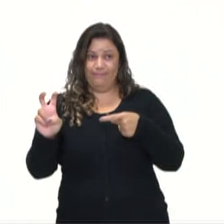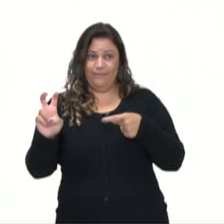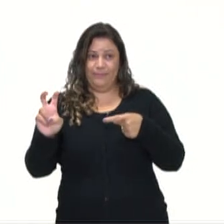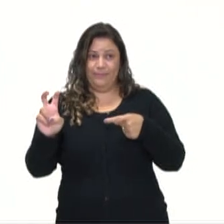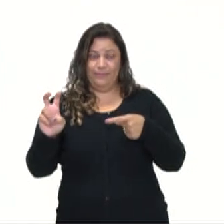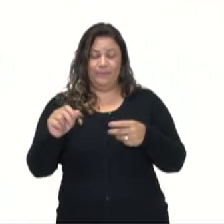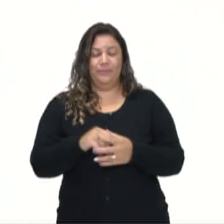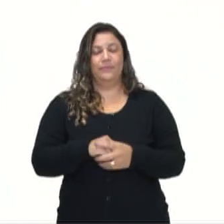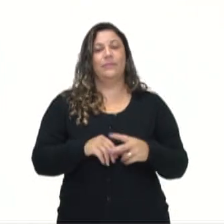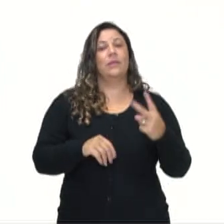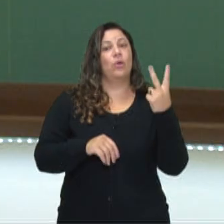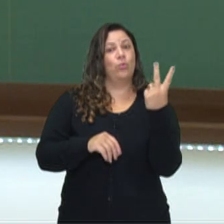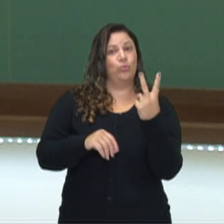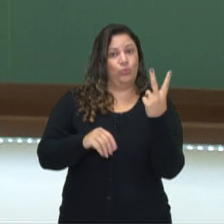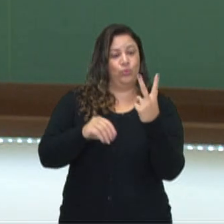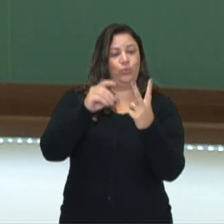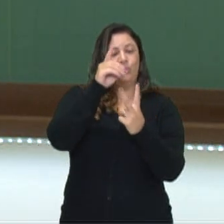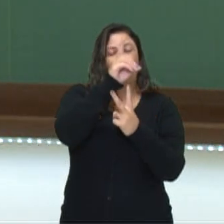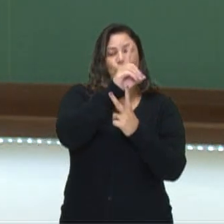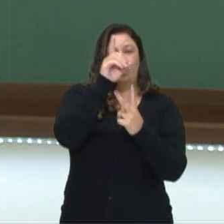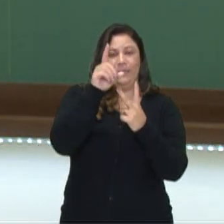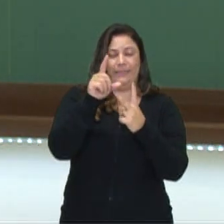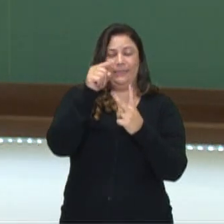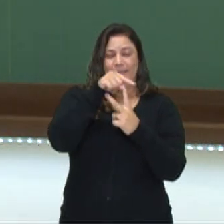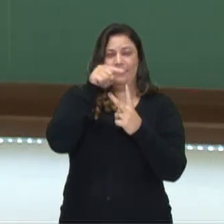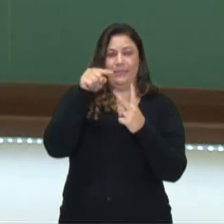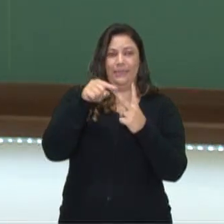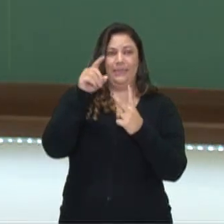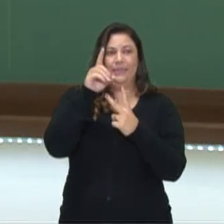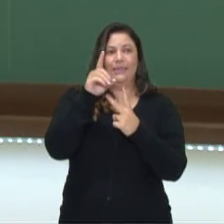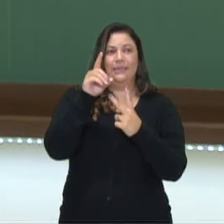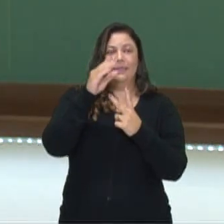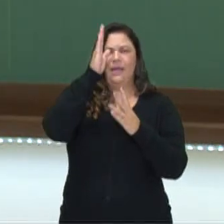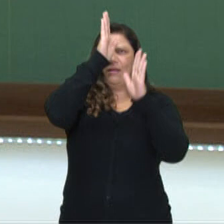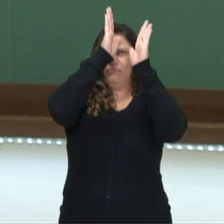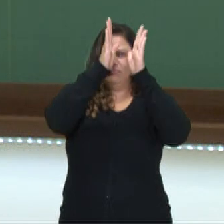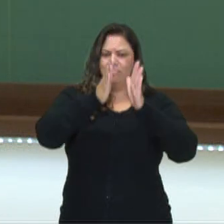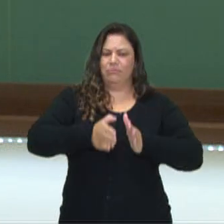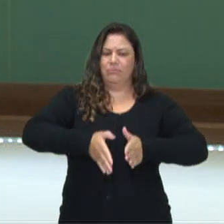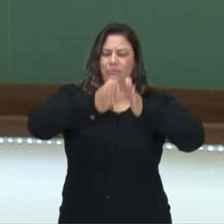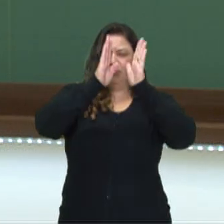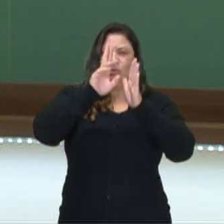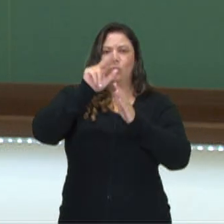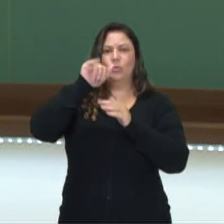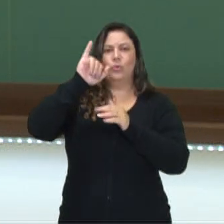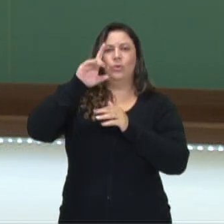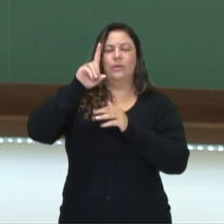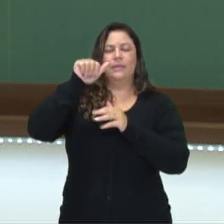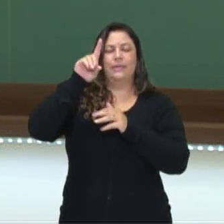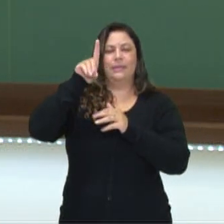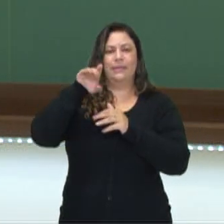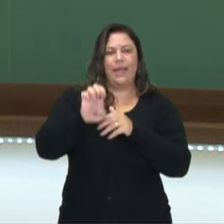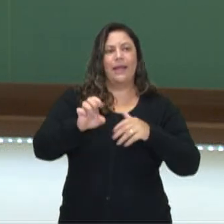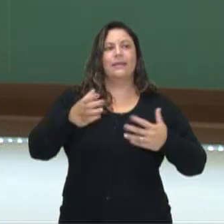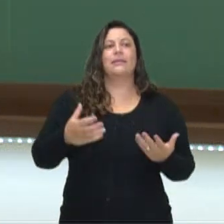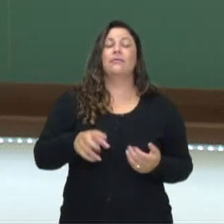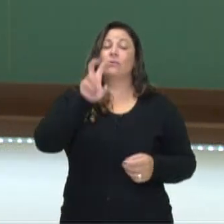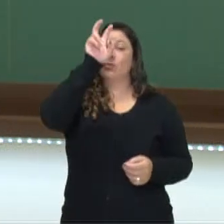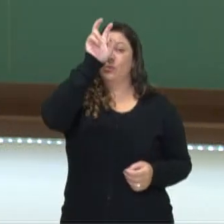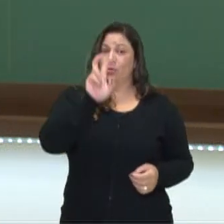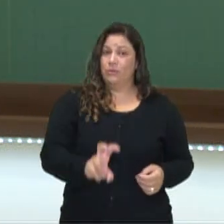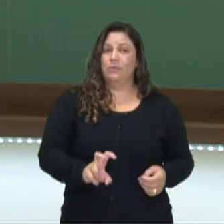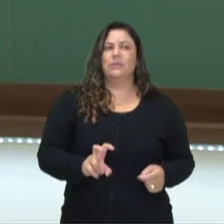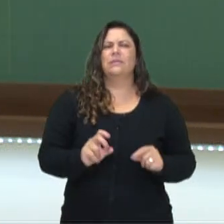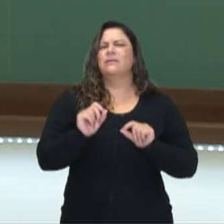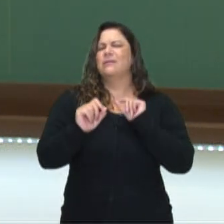tenho 2 dezenas e 5 unidades. Aqui não está na coluna das unidades? Então, aqui eu vou pôr o 5. E quem